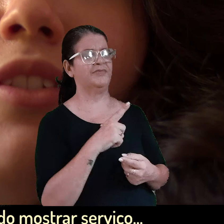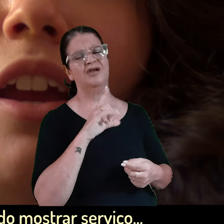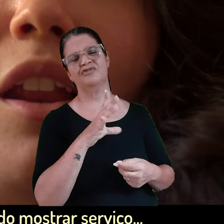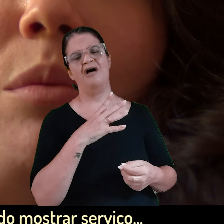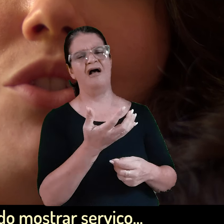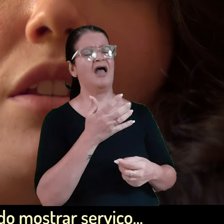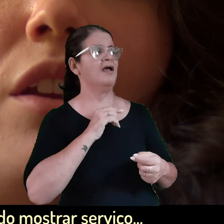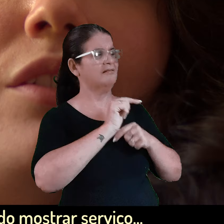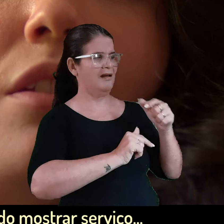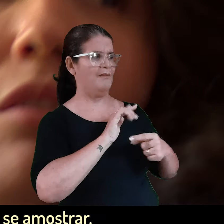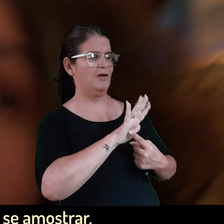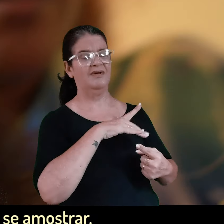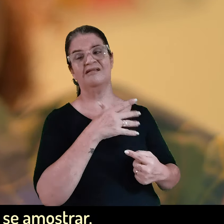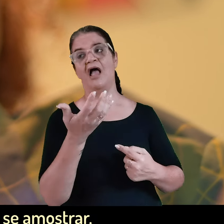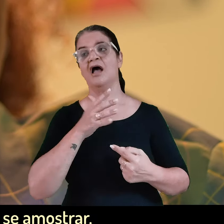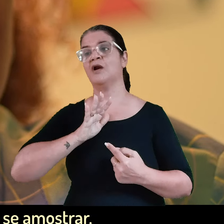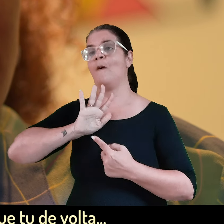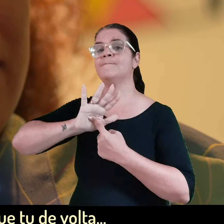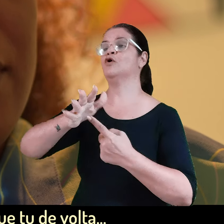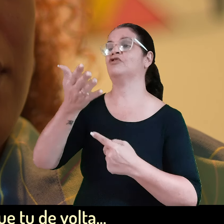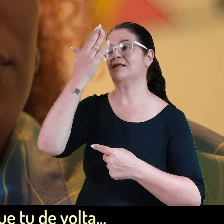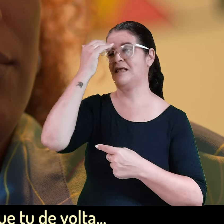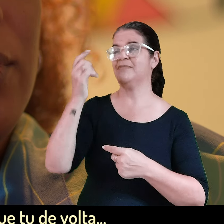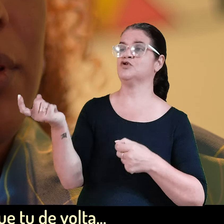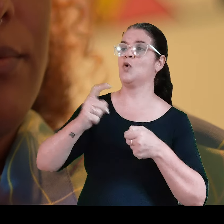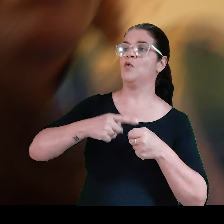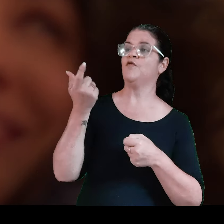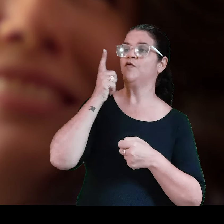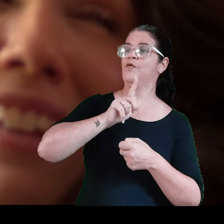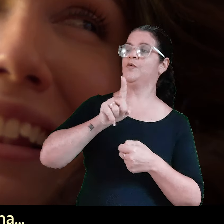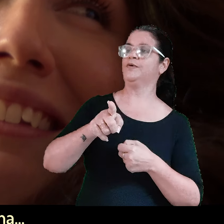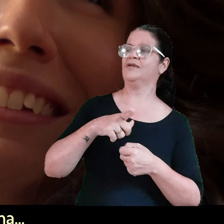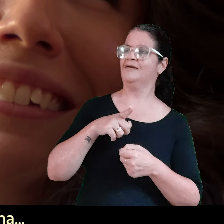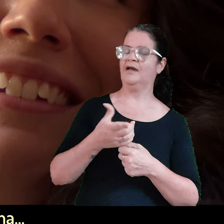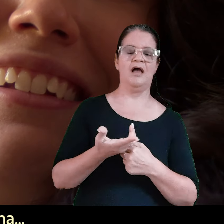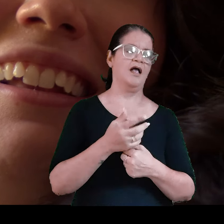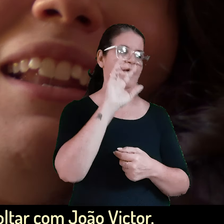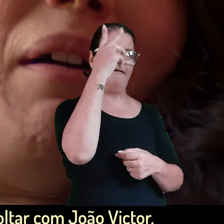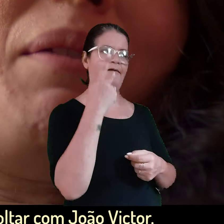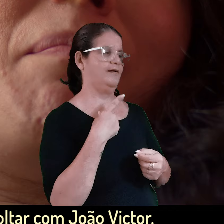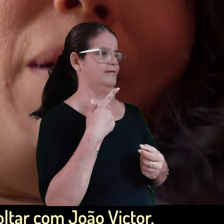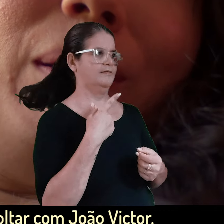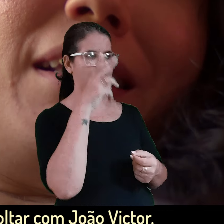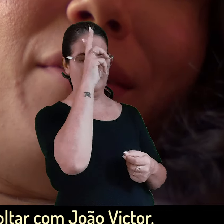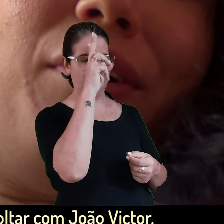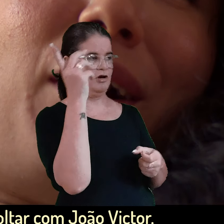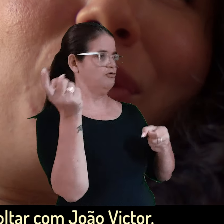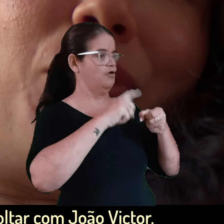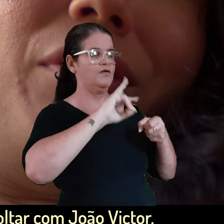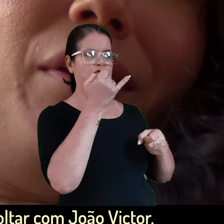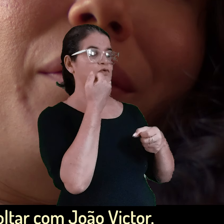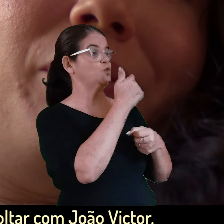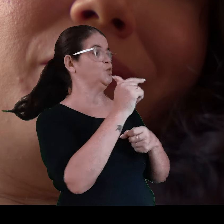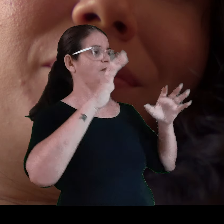Ele só deve estar querendo mostrar serviço. Estão querendo te mostrar pra ver se consegue tudo de volta. Helena, não há hipótese de eu